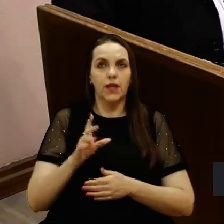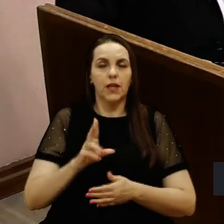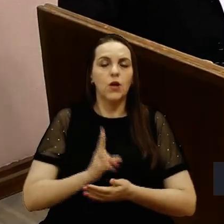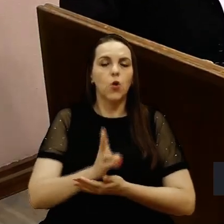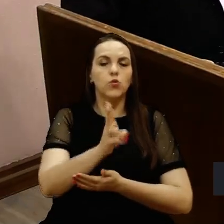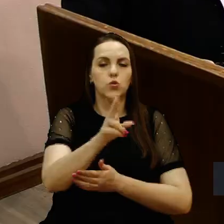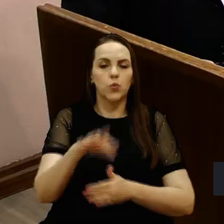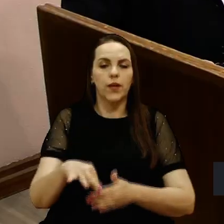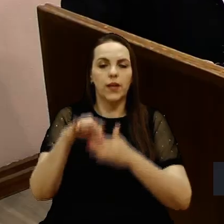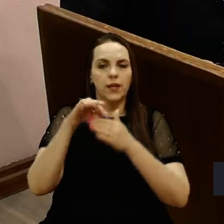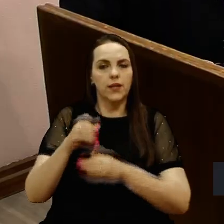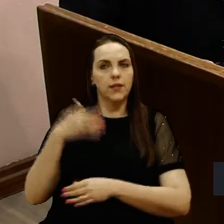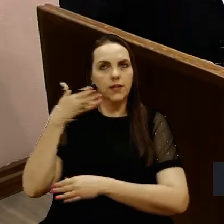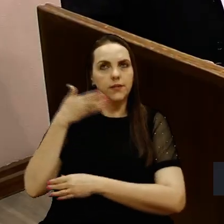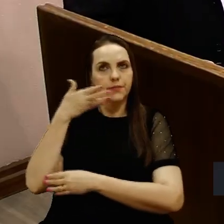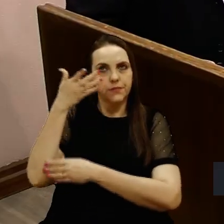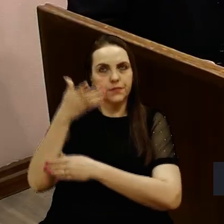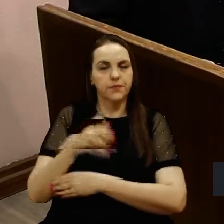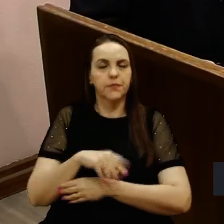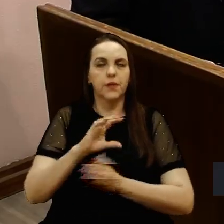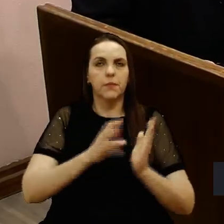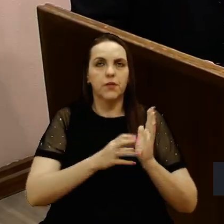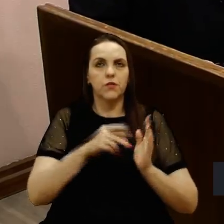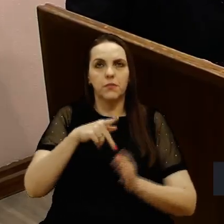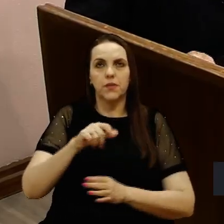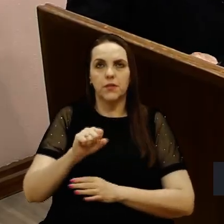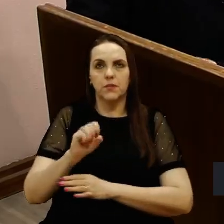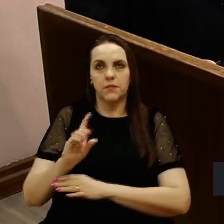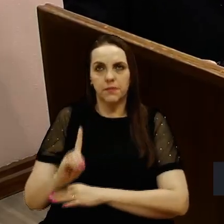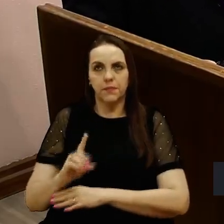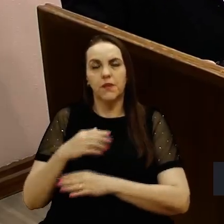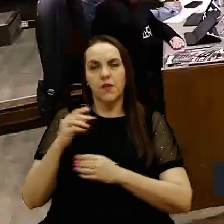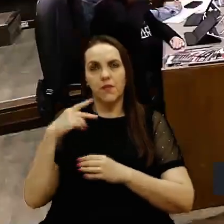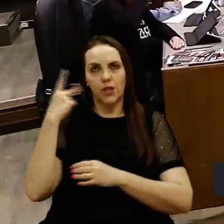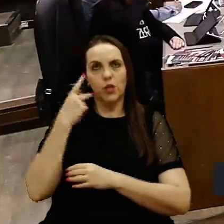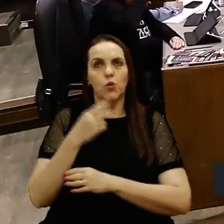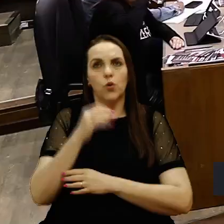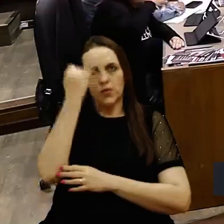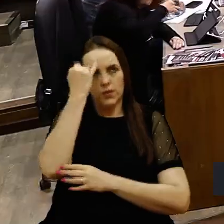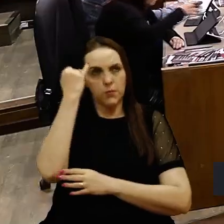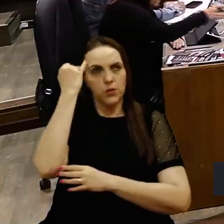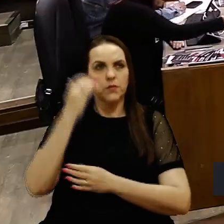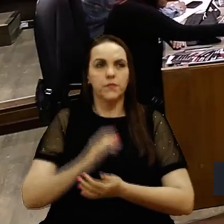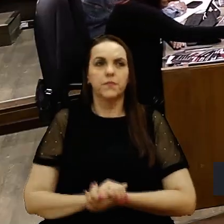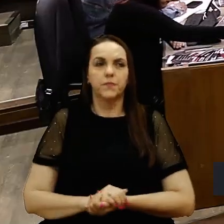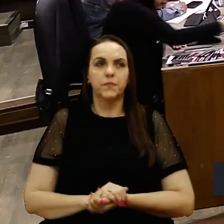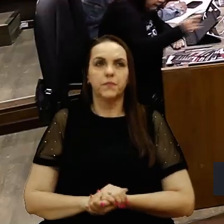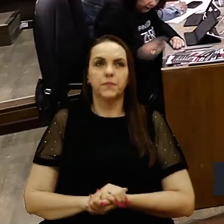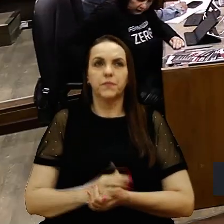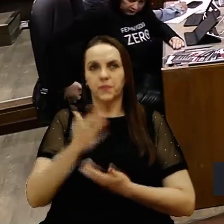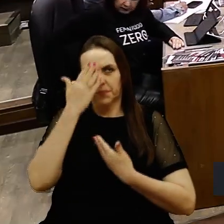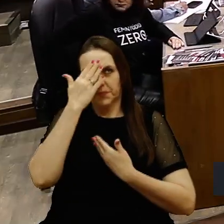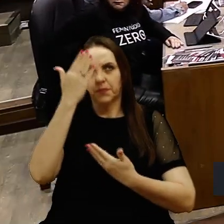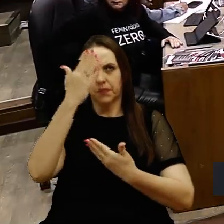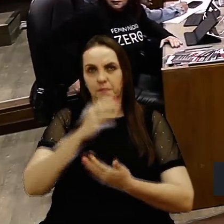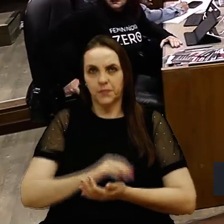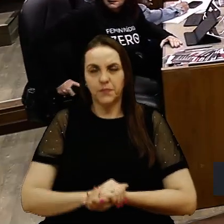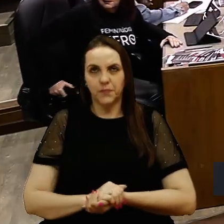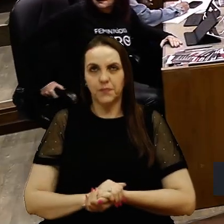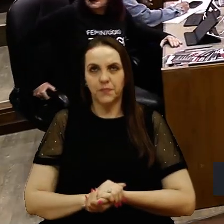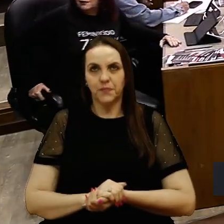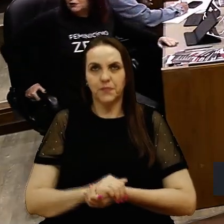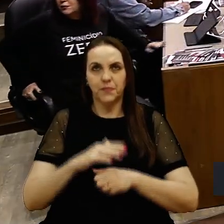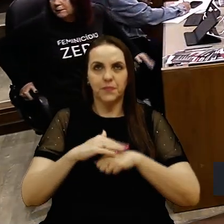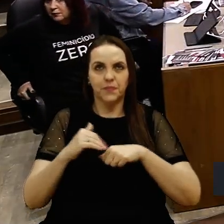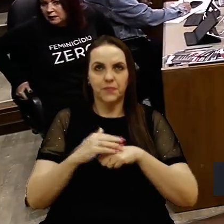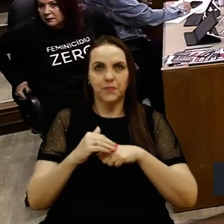bancada do PSB, vereador José D'Ambrosio. Seu à parte, nobre colega Libardi. Obrigado pela gentileza, vereador Zé D'Ambrosio. Muito me orgulha poder dividir